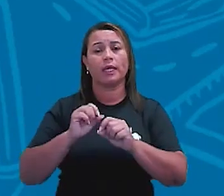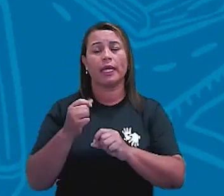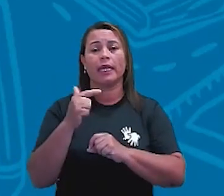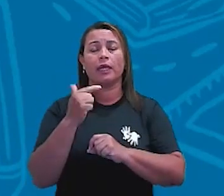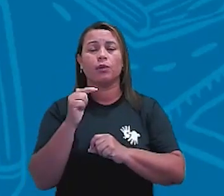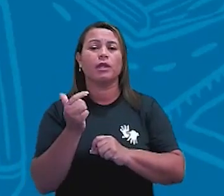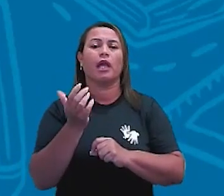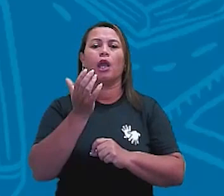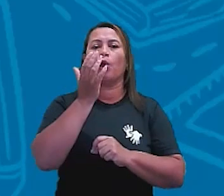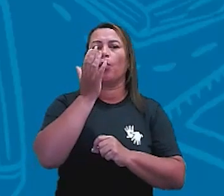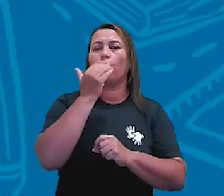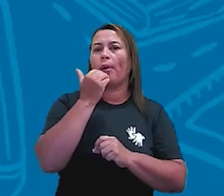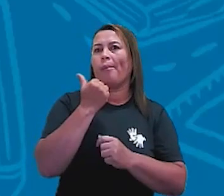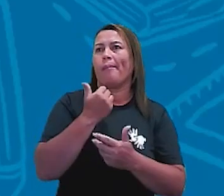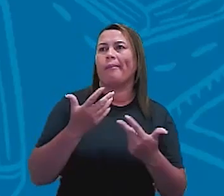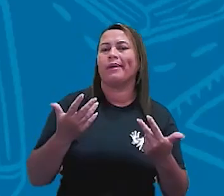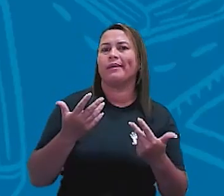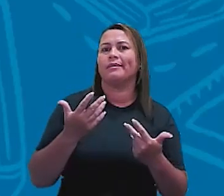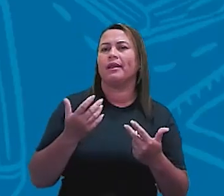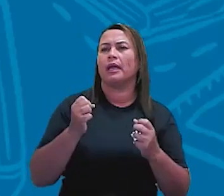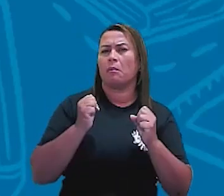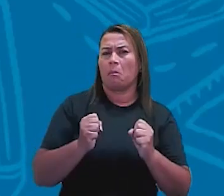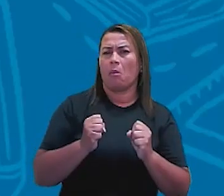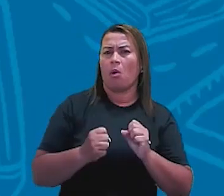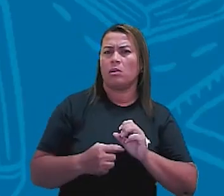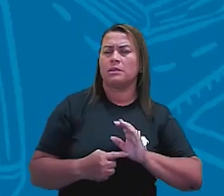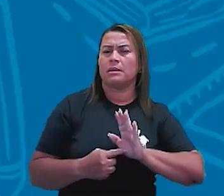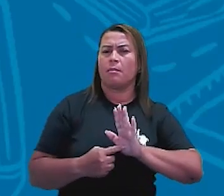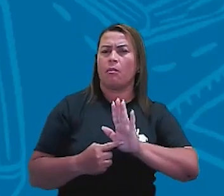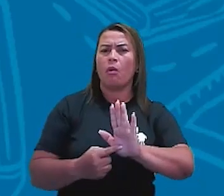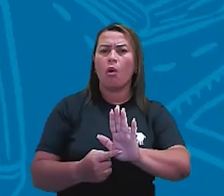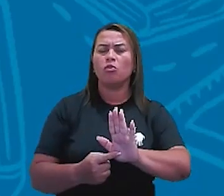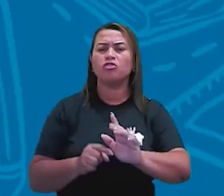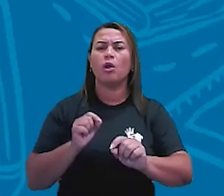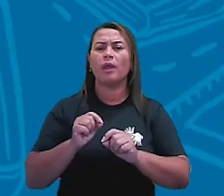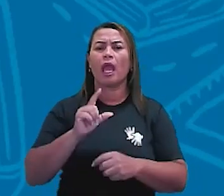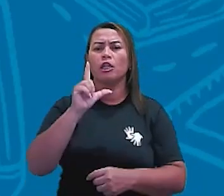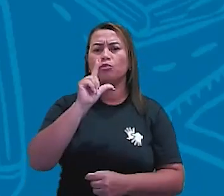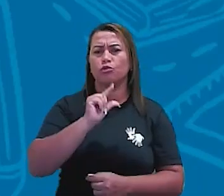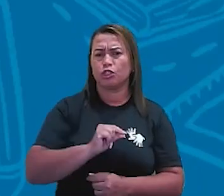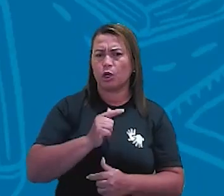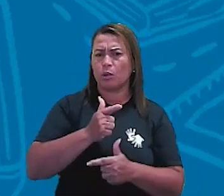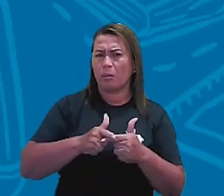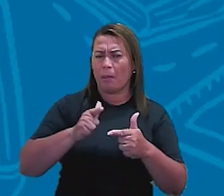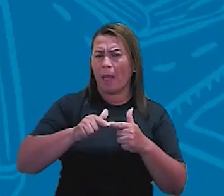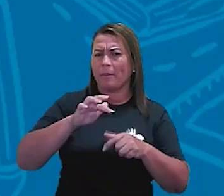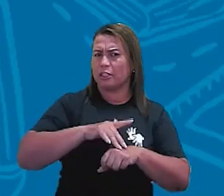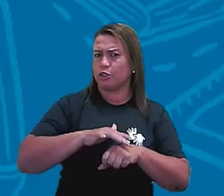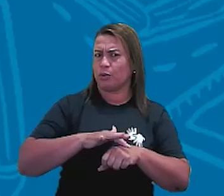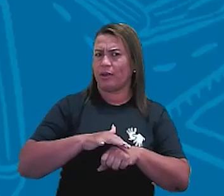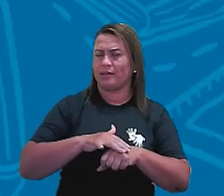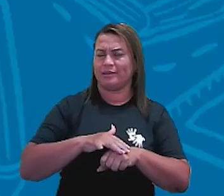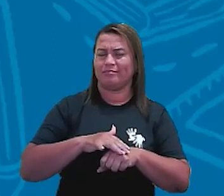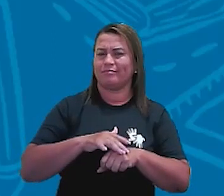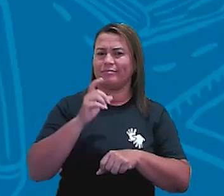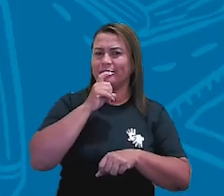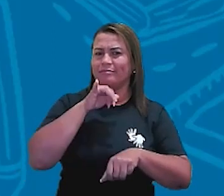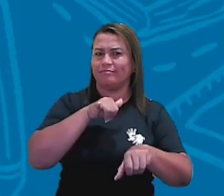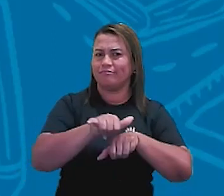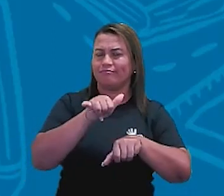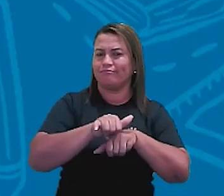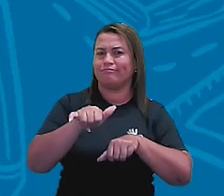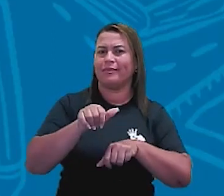alimento X que vá determinar a diminuição de determinadas doenças. A gente sabe que, né,